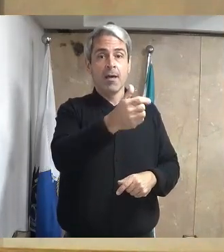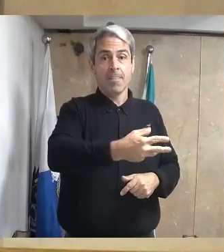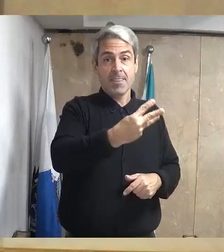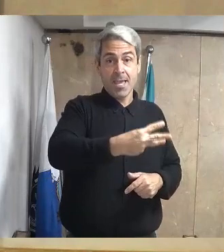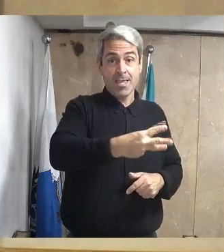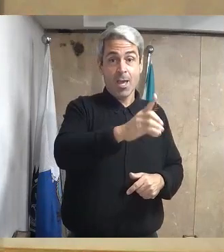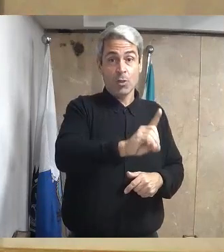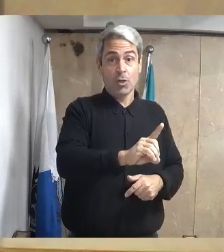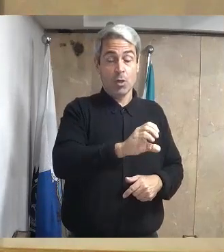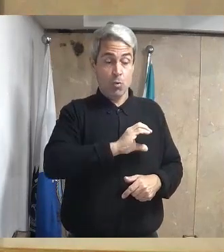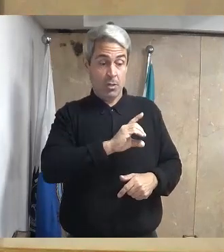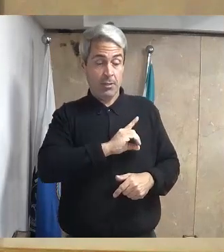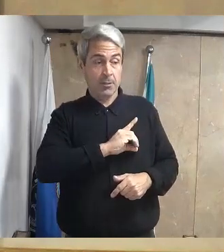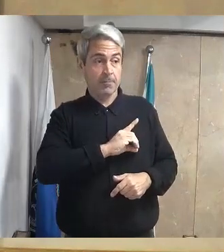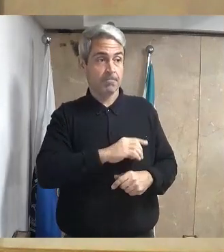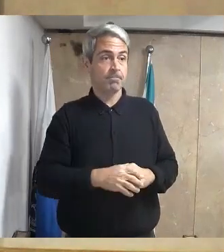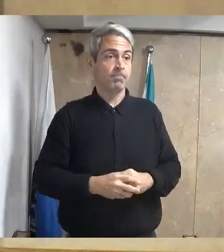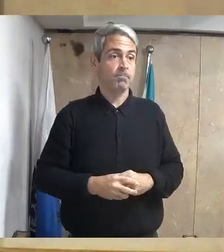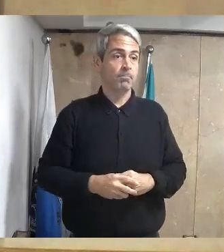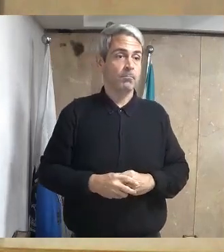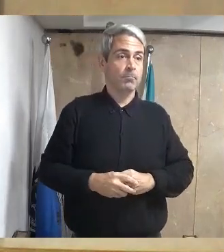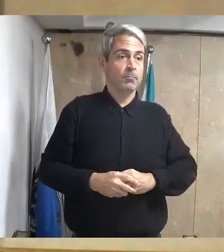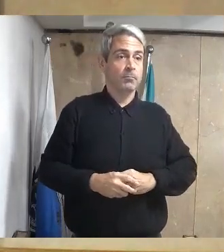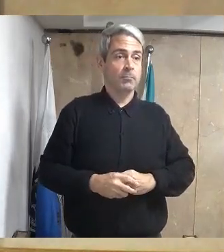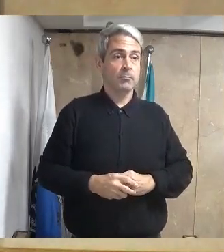distrito deste município.